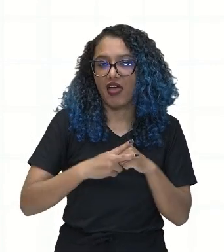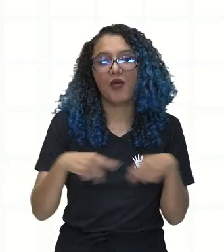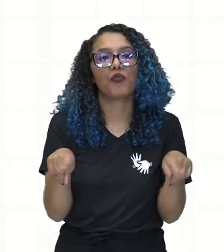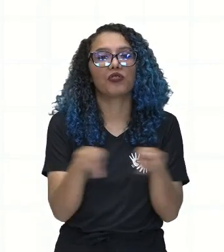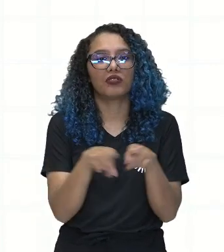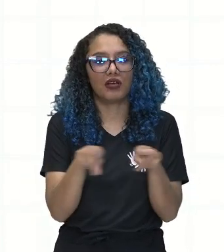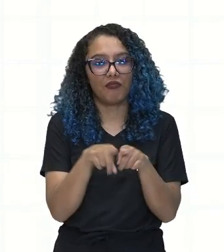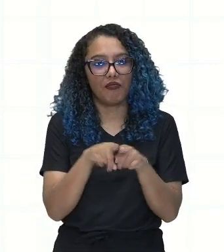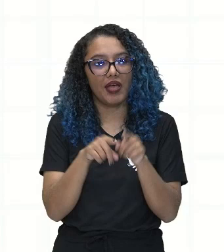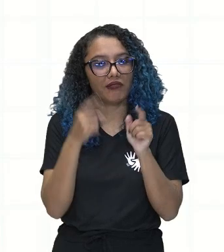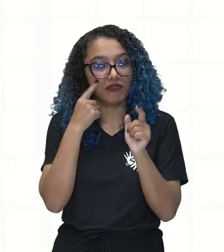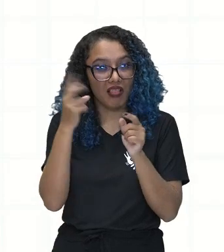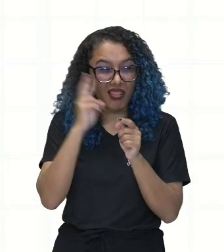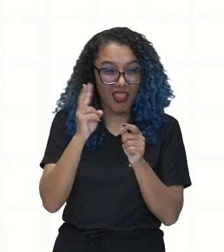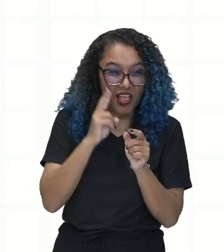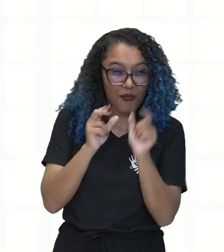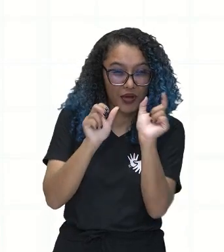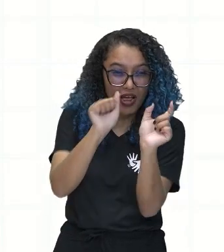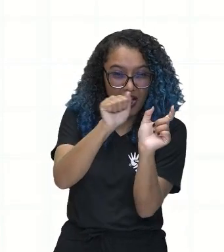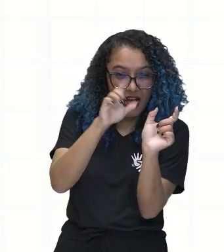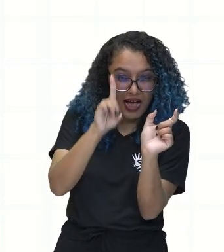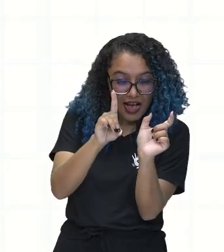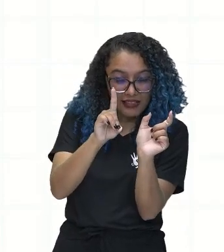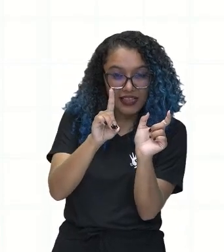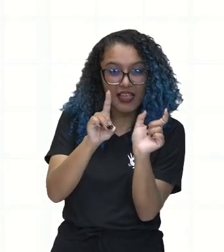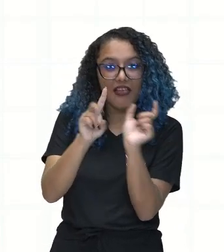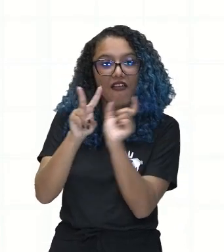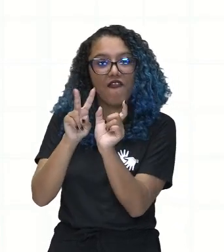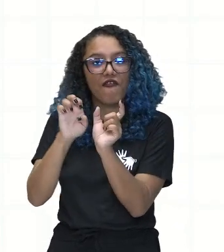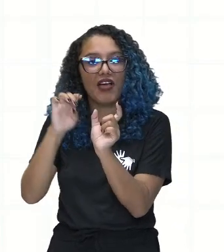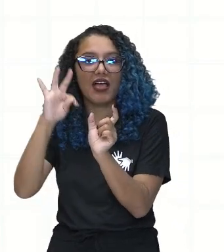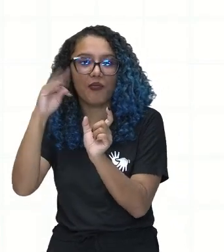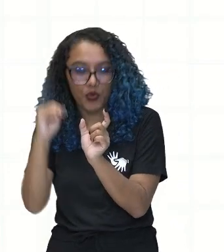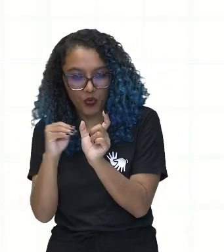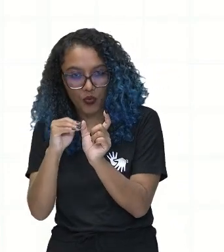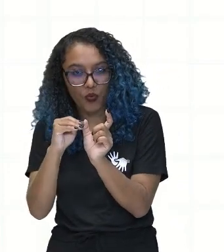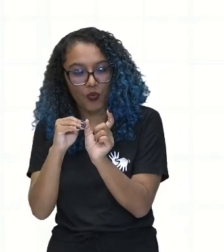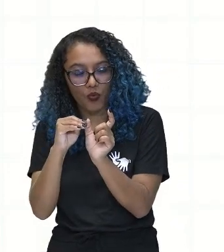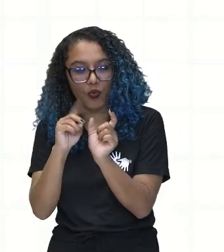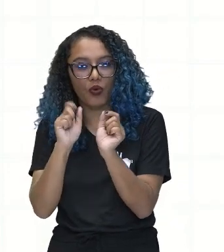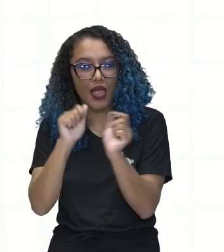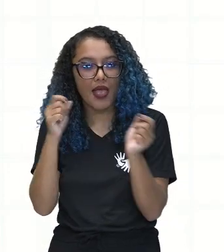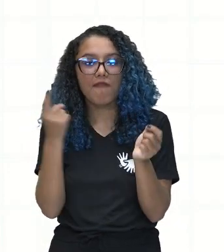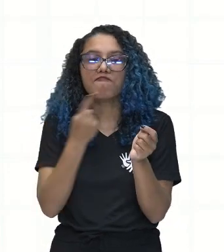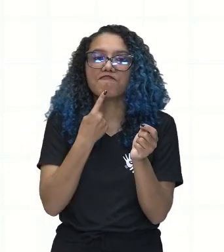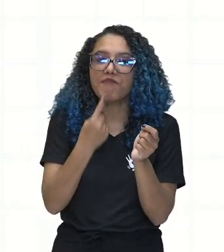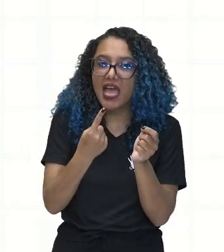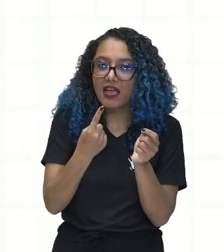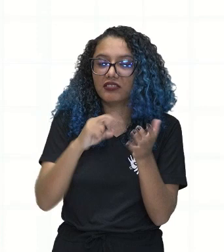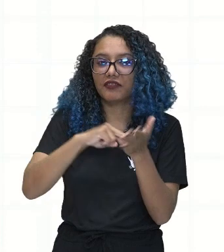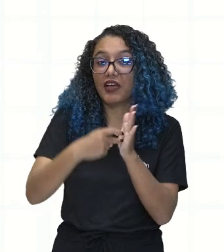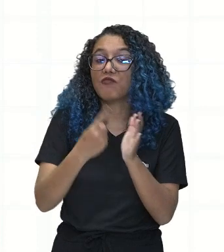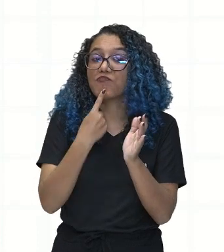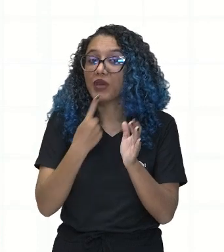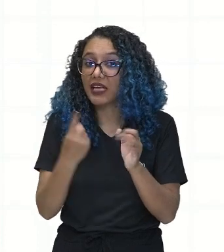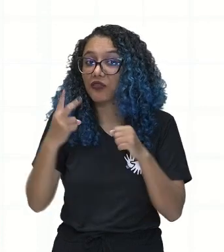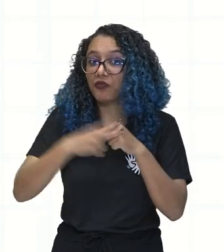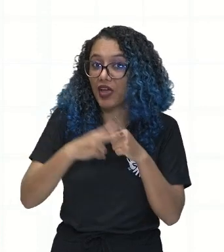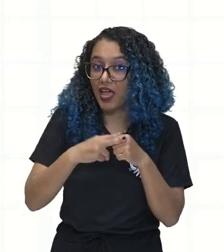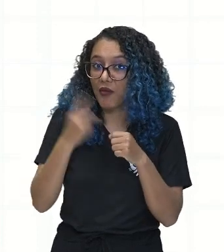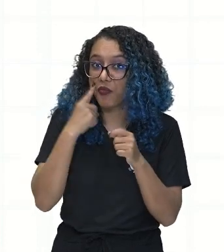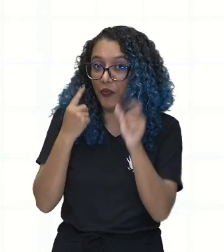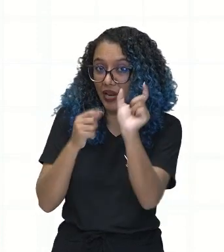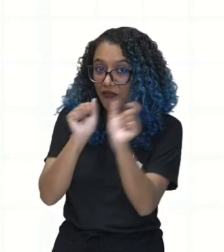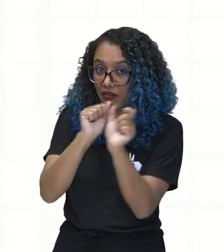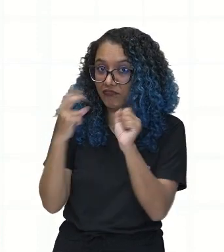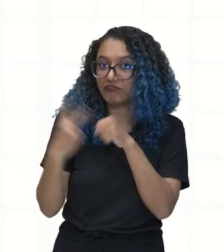advérbio, próximo ao verbo, tá bom? Próximo ao verbo. Olha só, então a palavra meio pode atuar como um